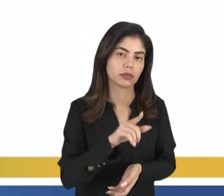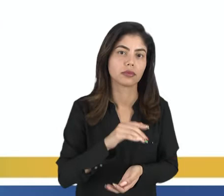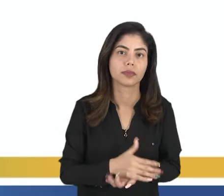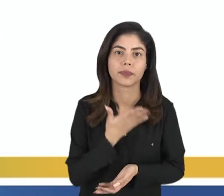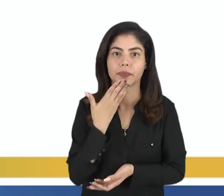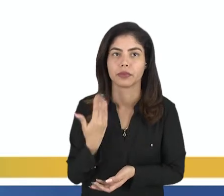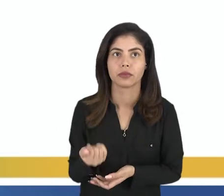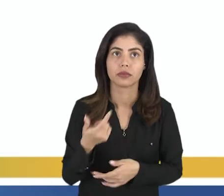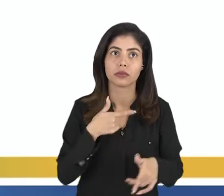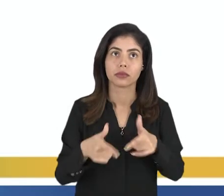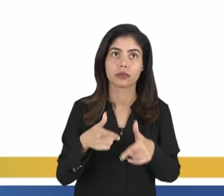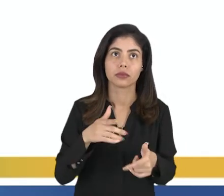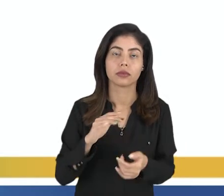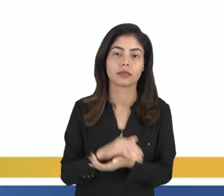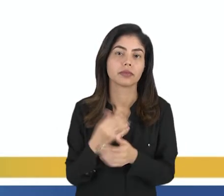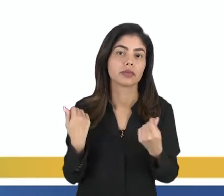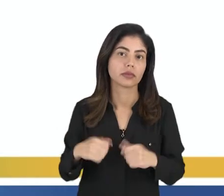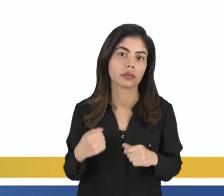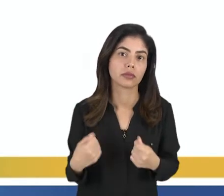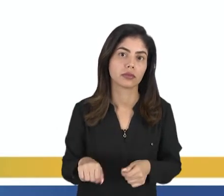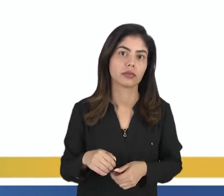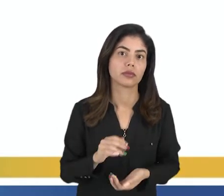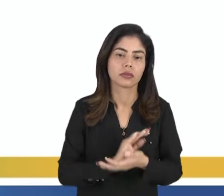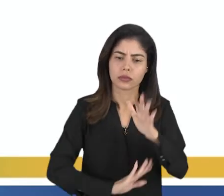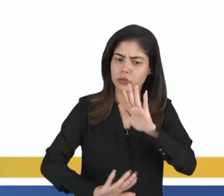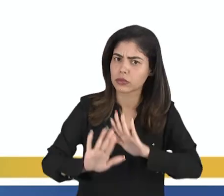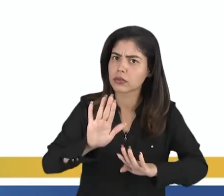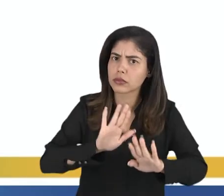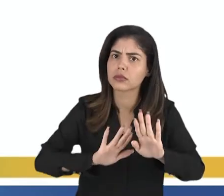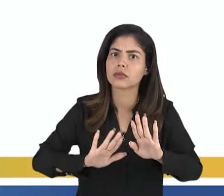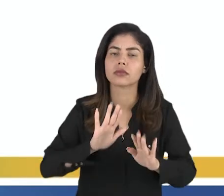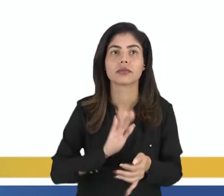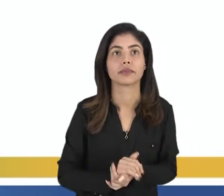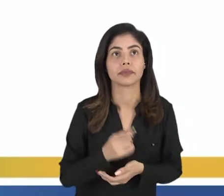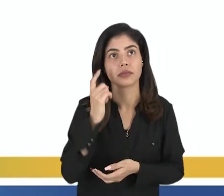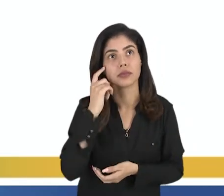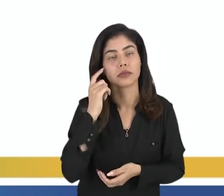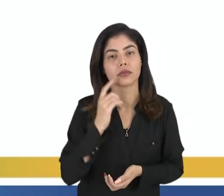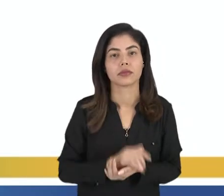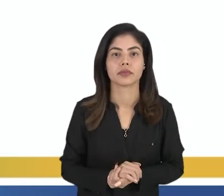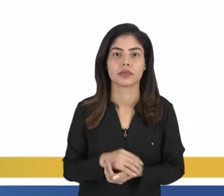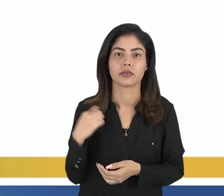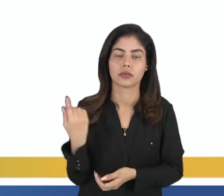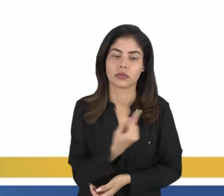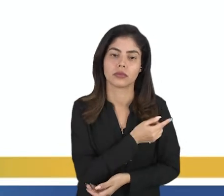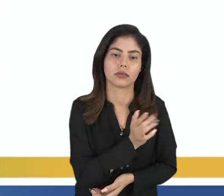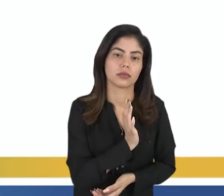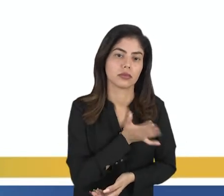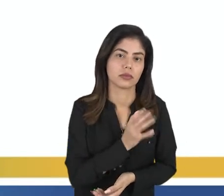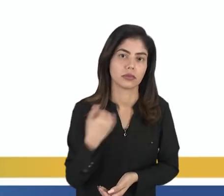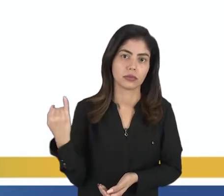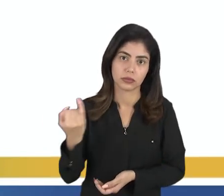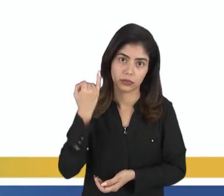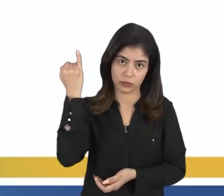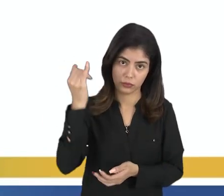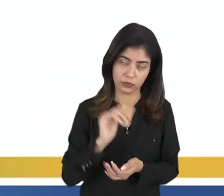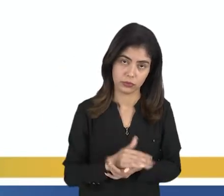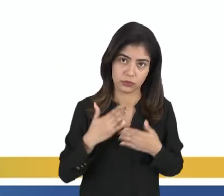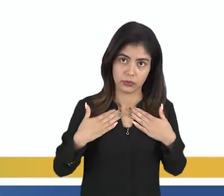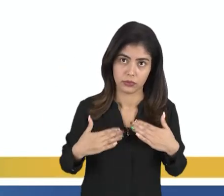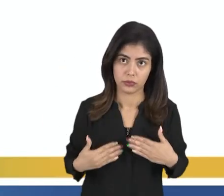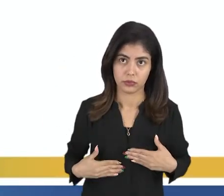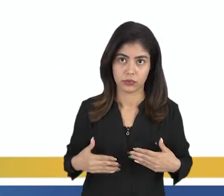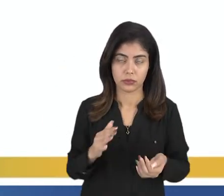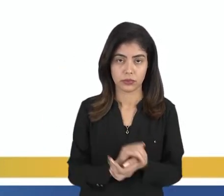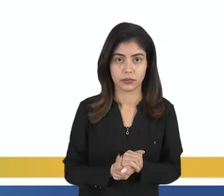consiga trabalhar de forma adequada, nós temos que tomar muitos cuidados. Imagine só, o nosso coração é um dos principais